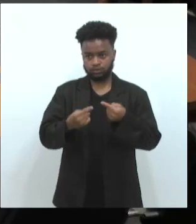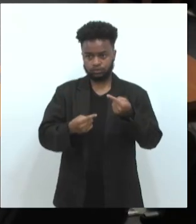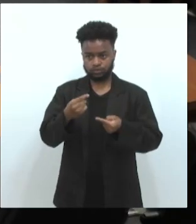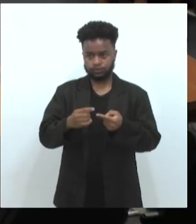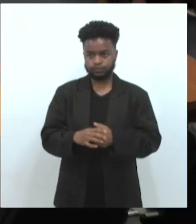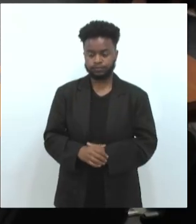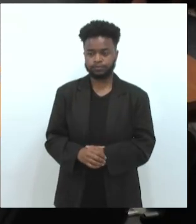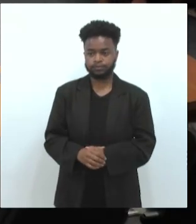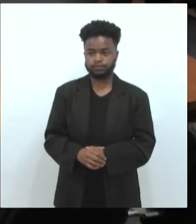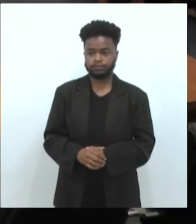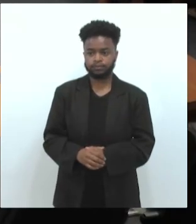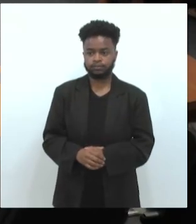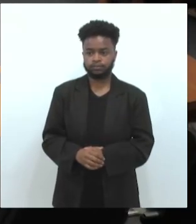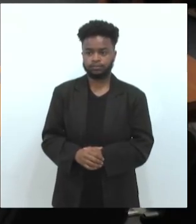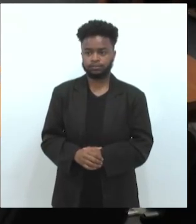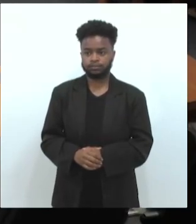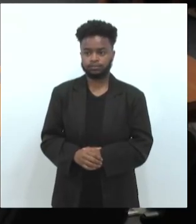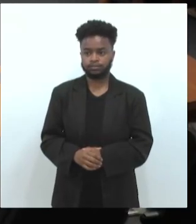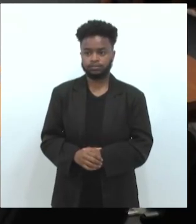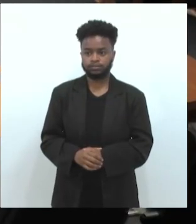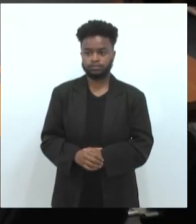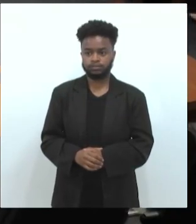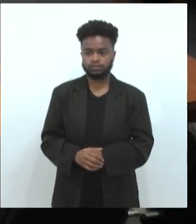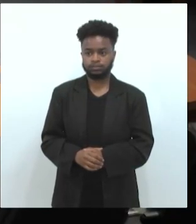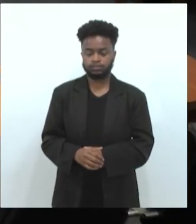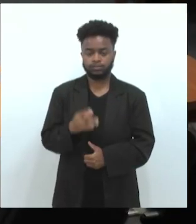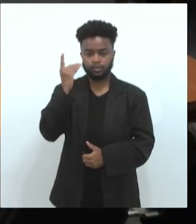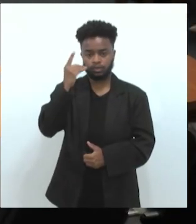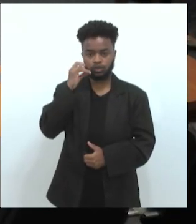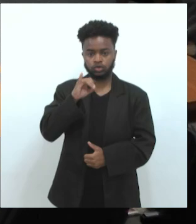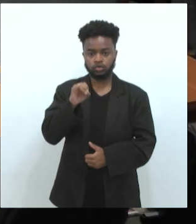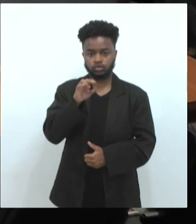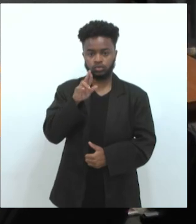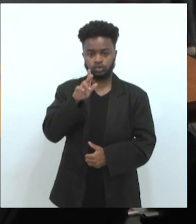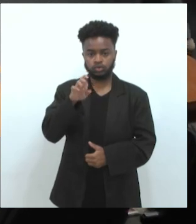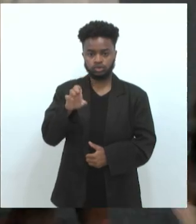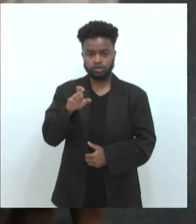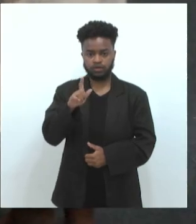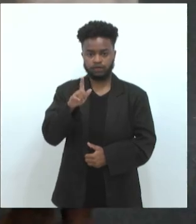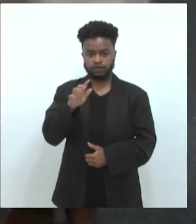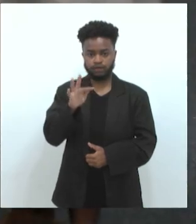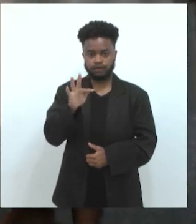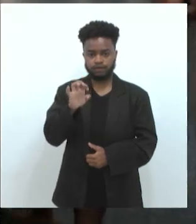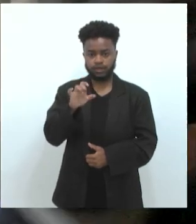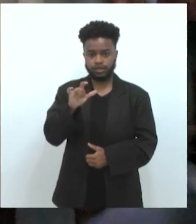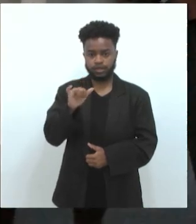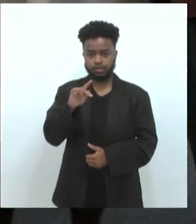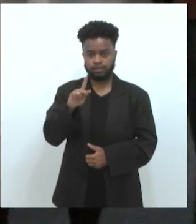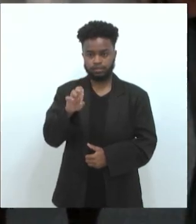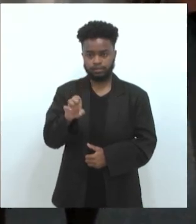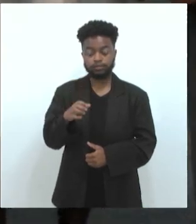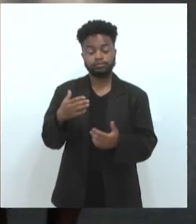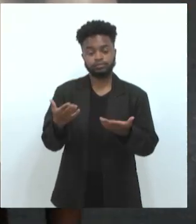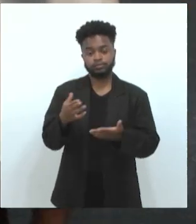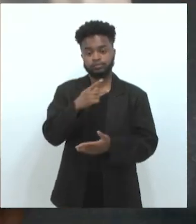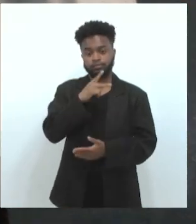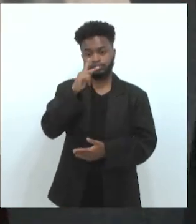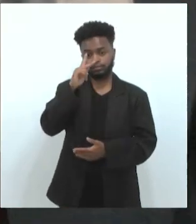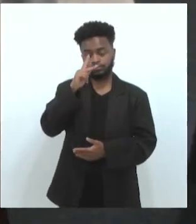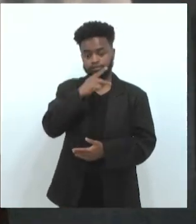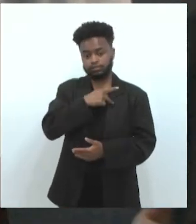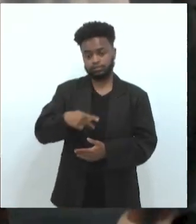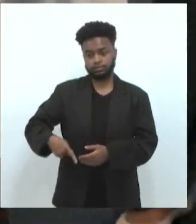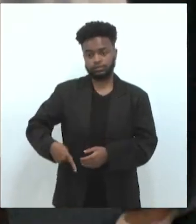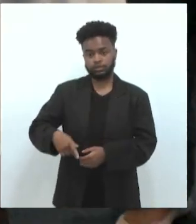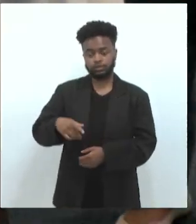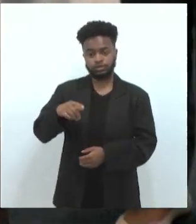presidente. Quem mais para discutir? O deputado Jorge Felipe Neto. Presidenta Tia Ju, eu até conversei ontem com a